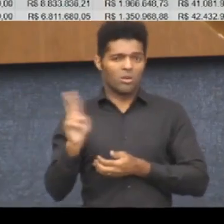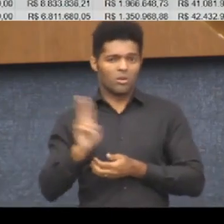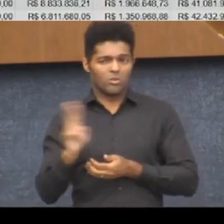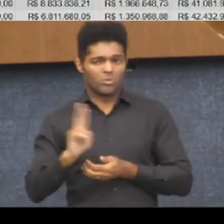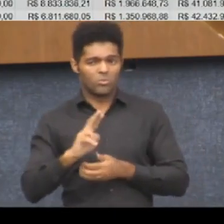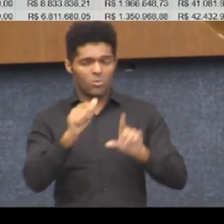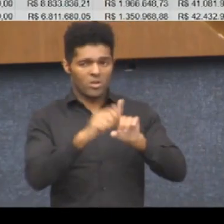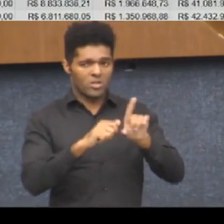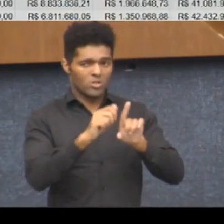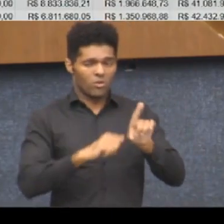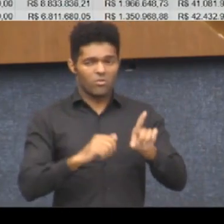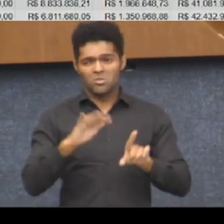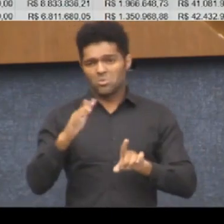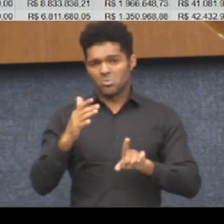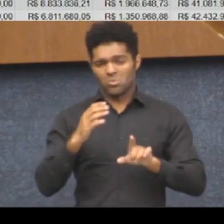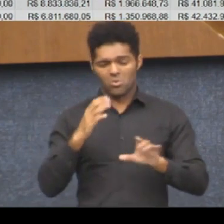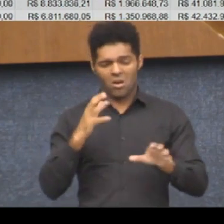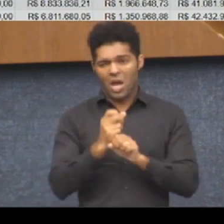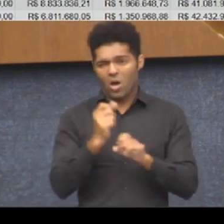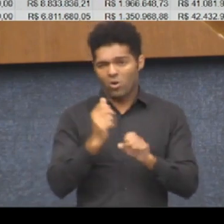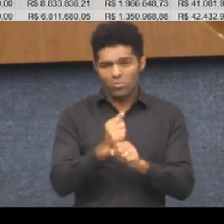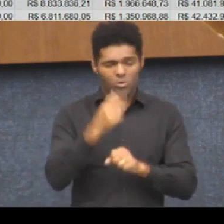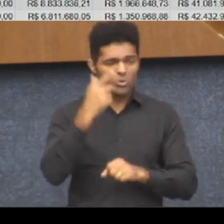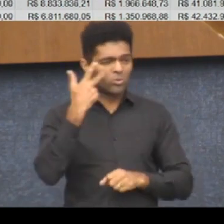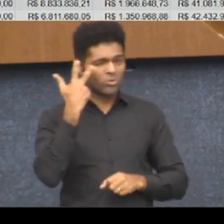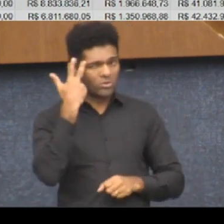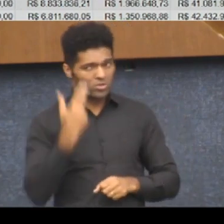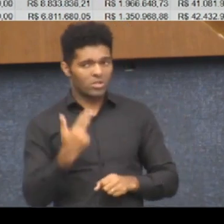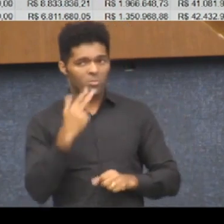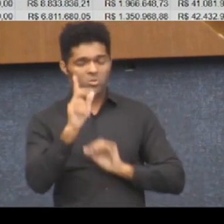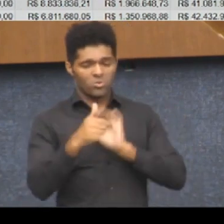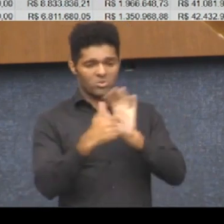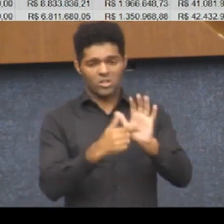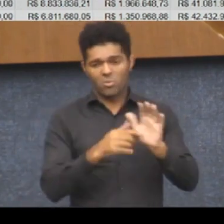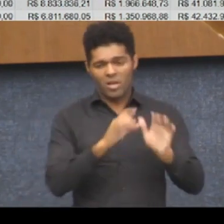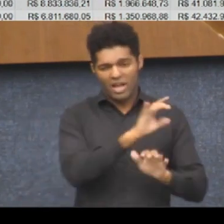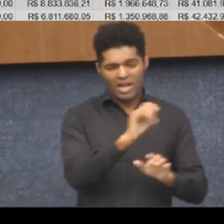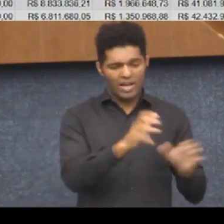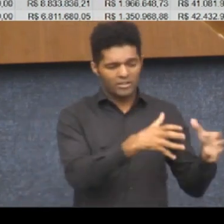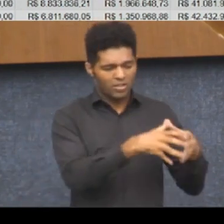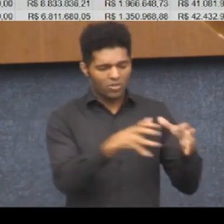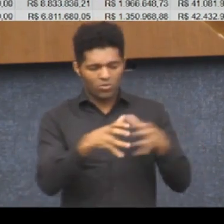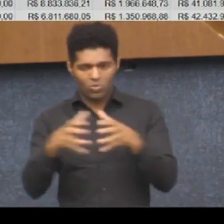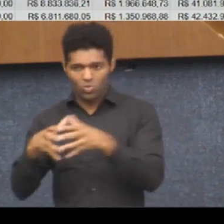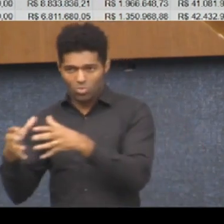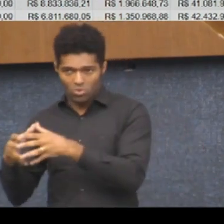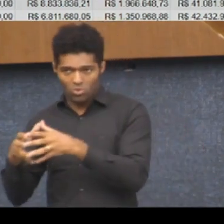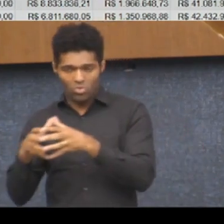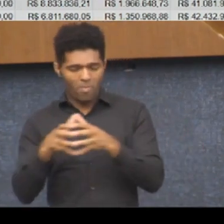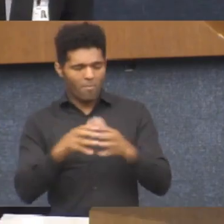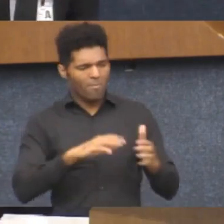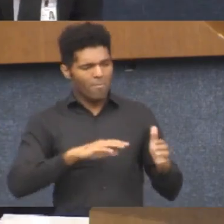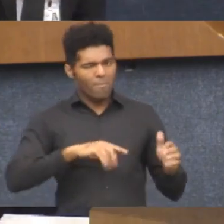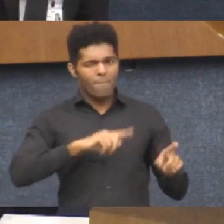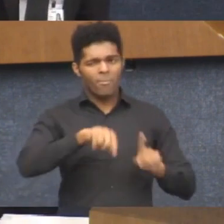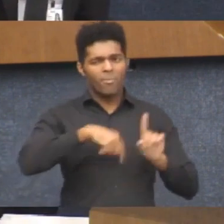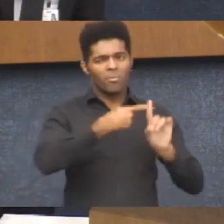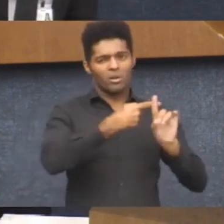São 596 equipes, mais ou menos, colocando para cada equipe um adicional de 10 mil para colocar. Então, uma simulação